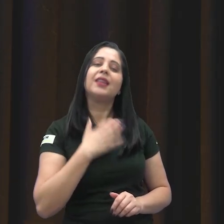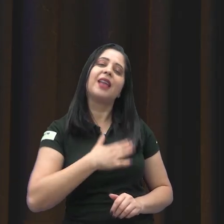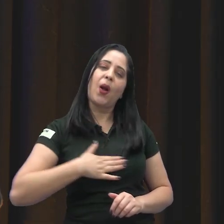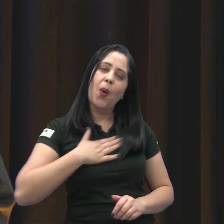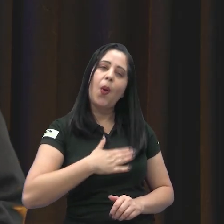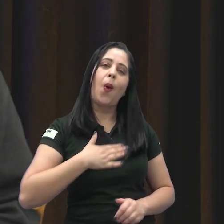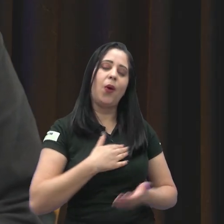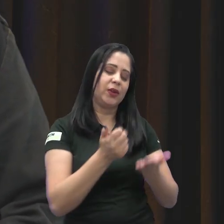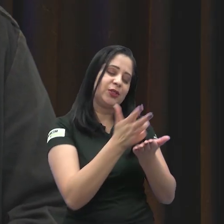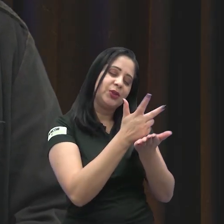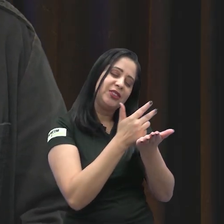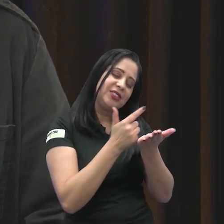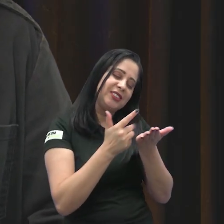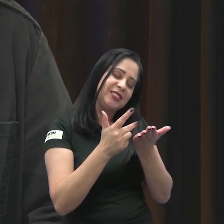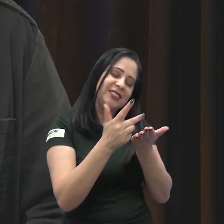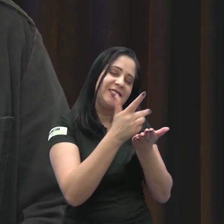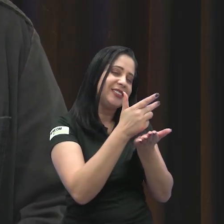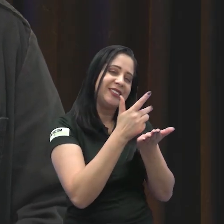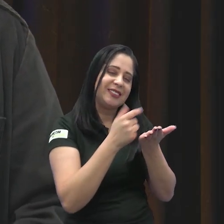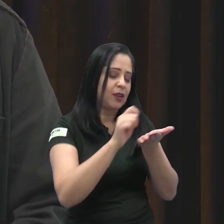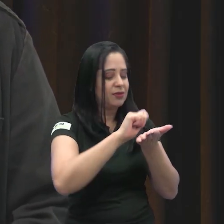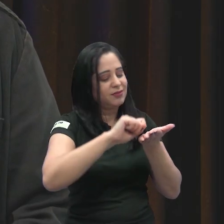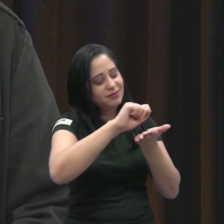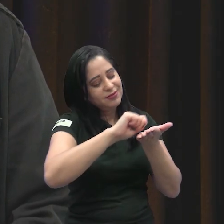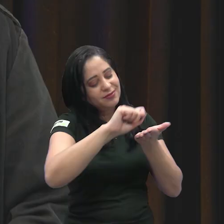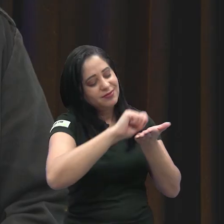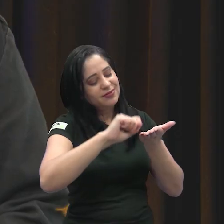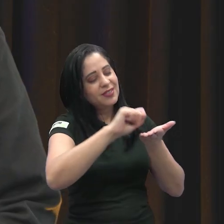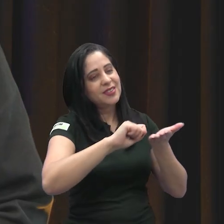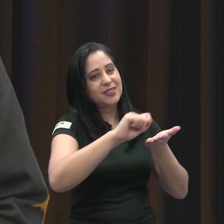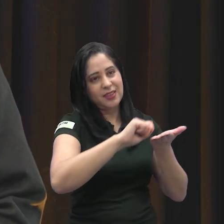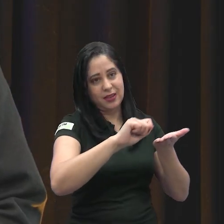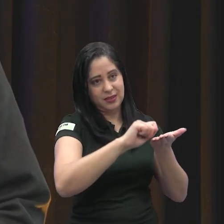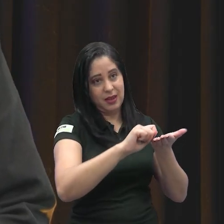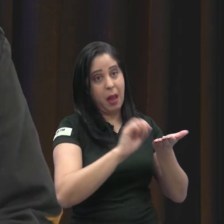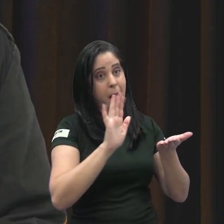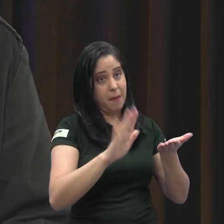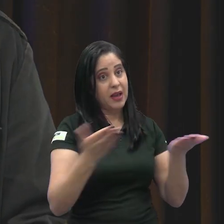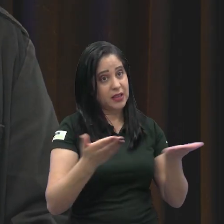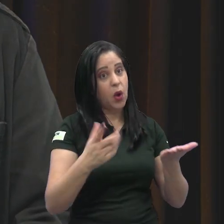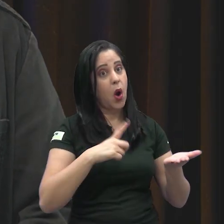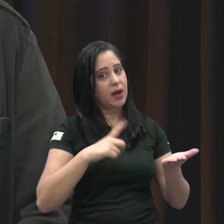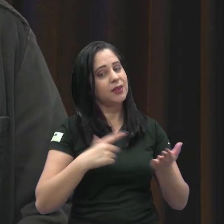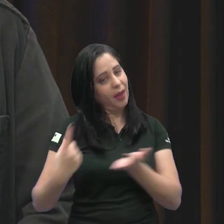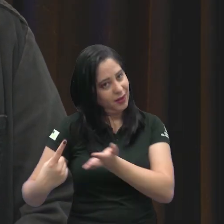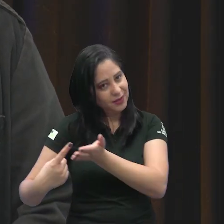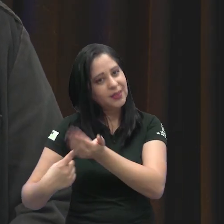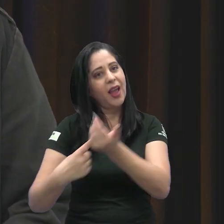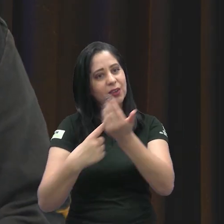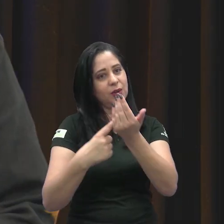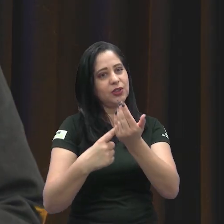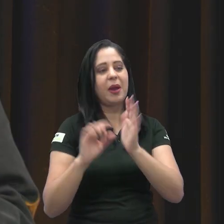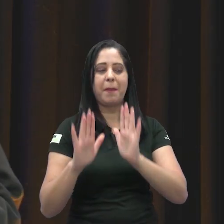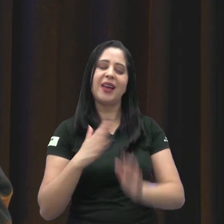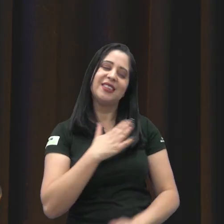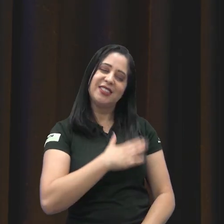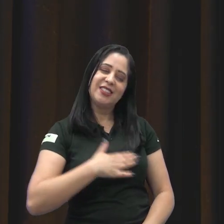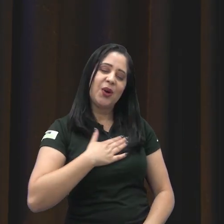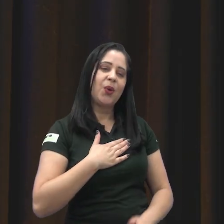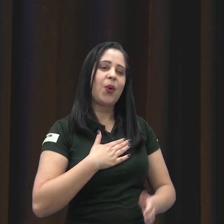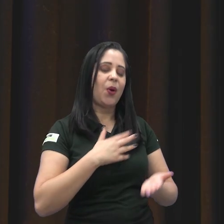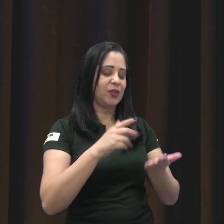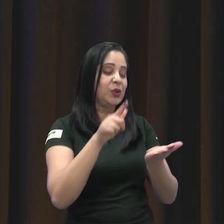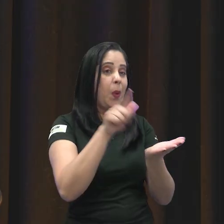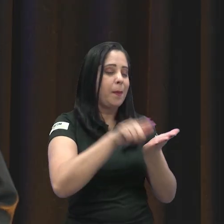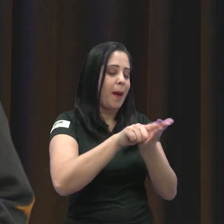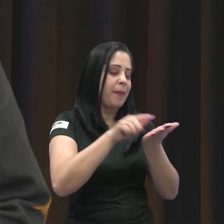romantismo da minha profissão, eu não dependeria mais do papel nem do lápis, mas eu ainda gosto do cheirinho